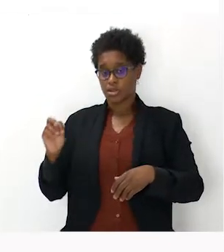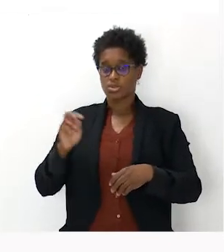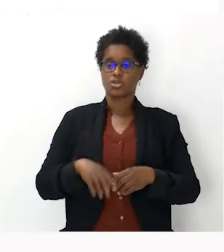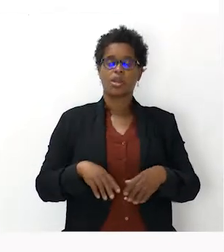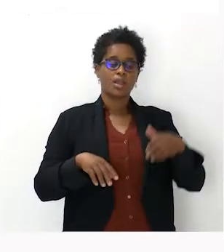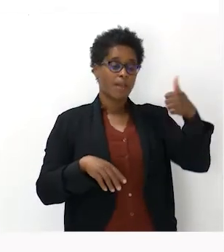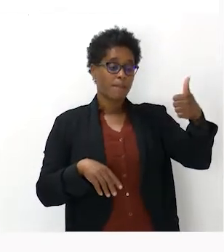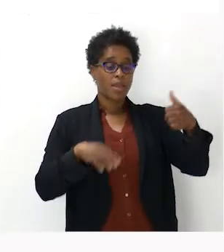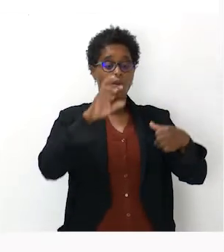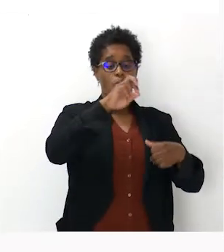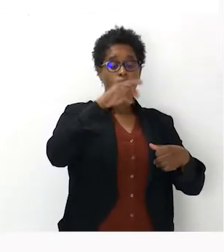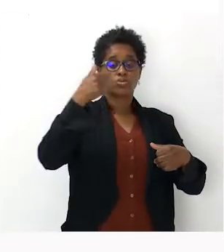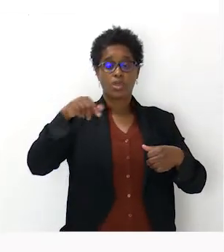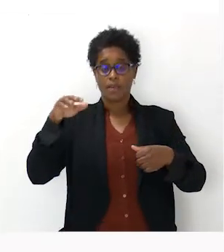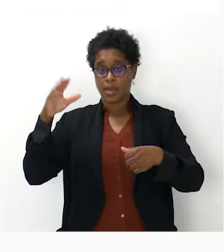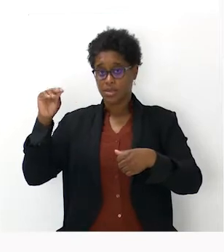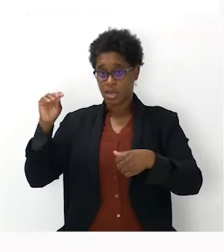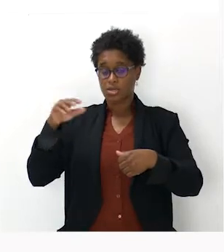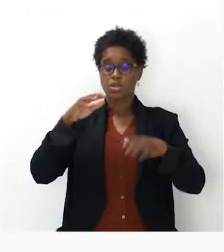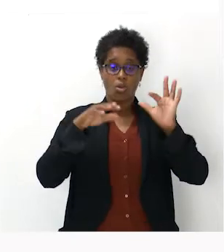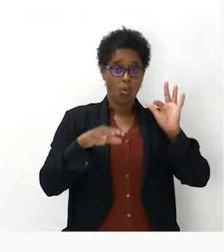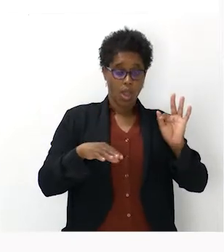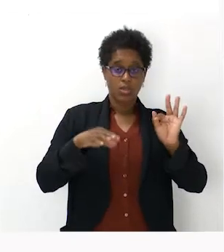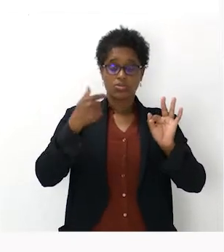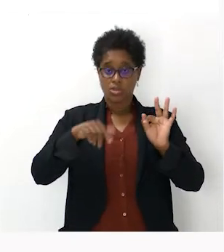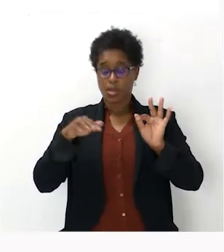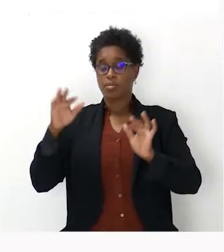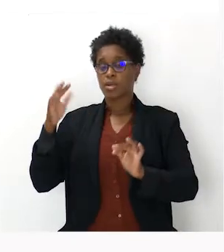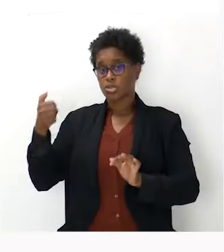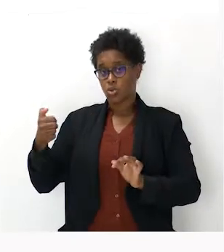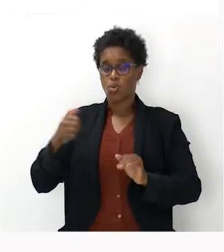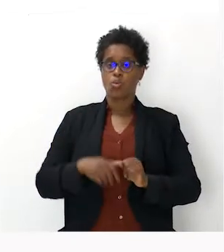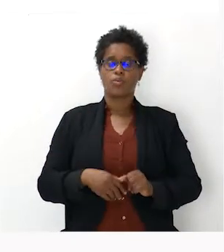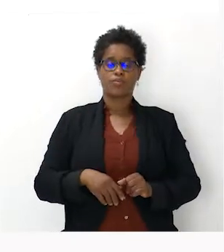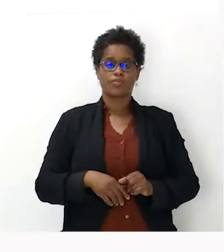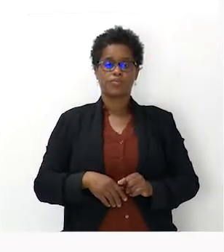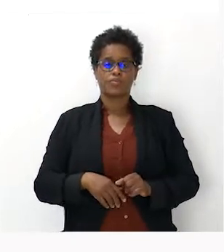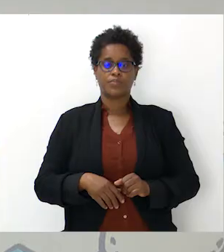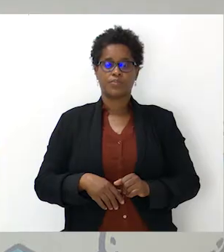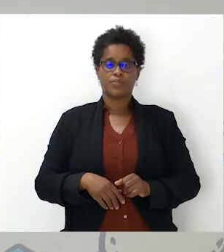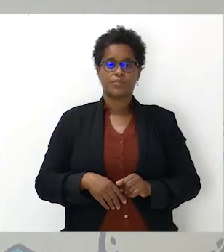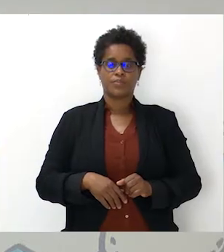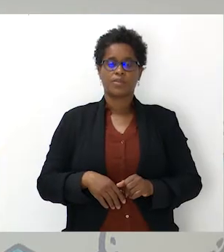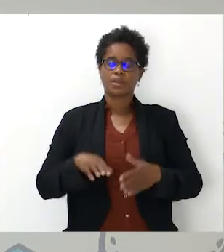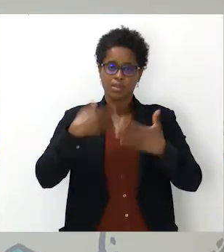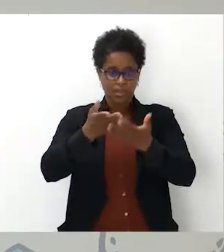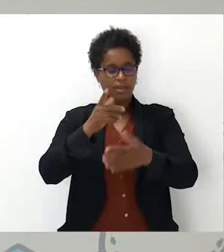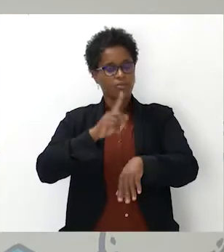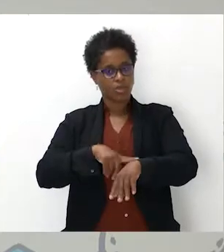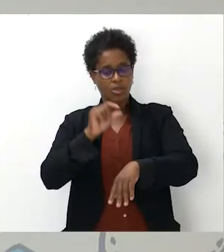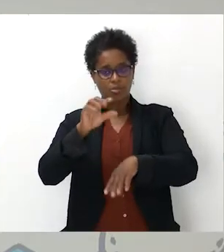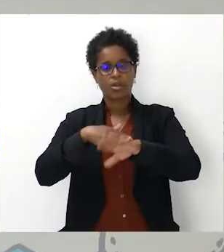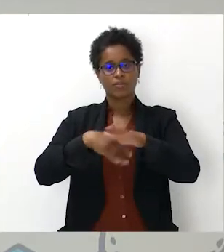B, 8 está para 10 e 4 está para 5. Vos darei um tempinho